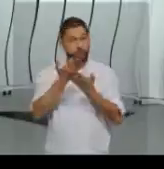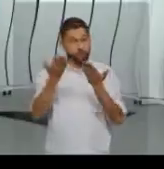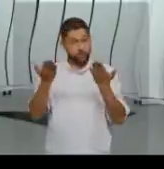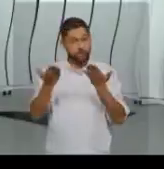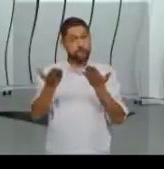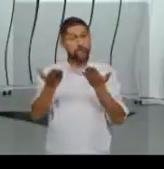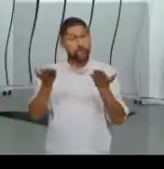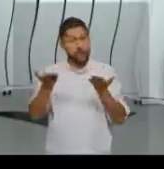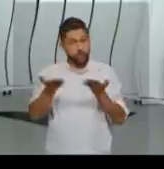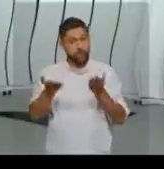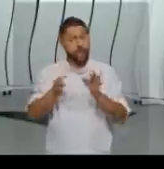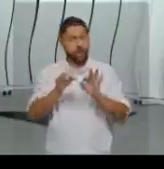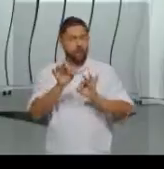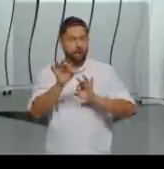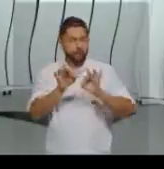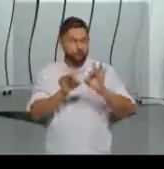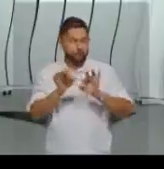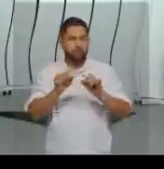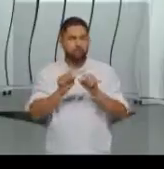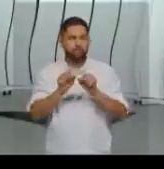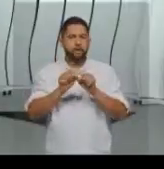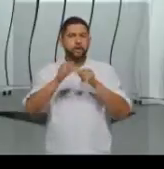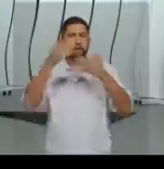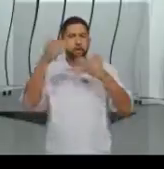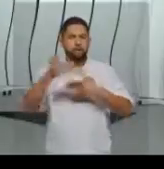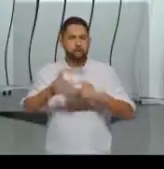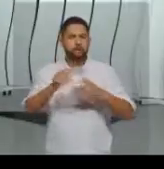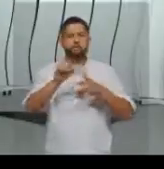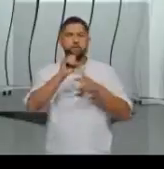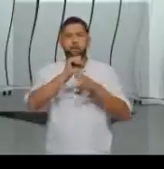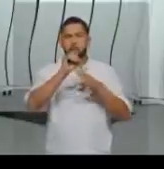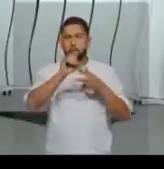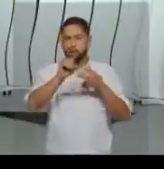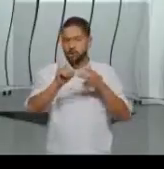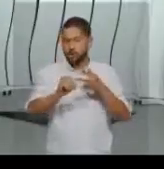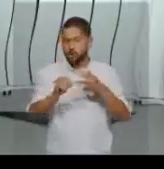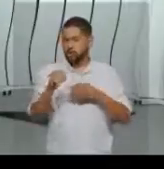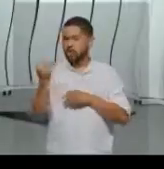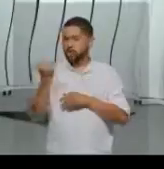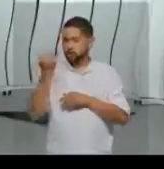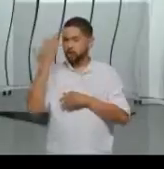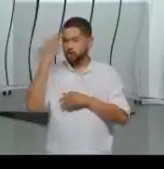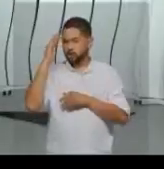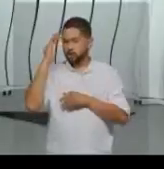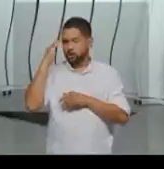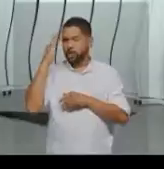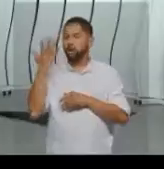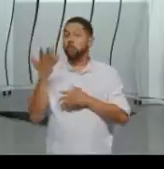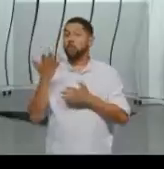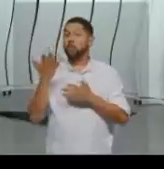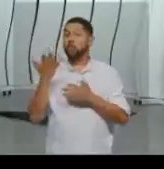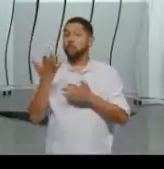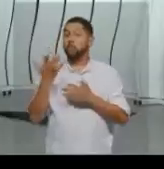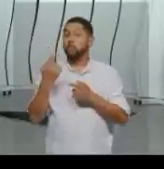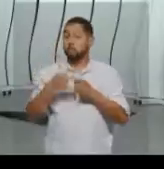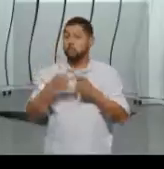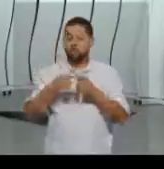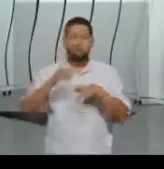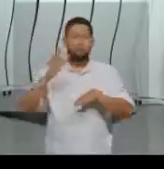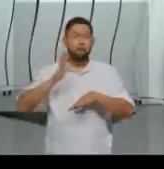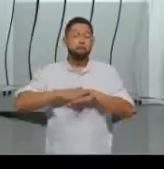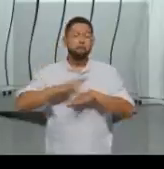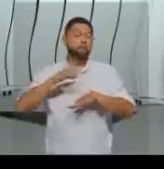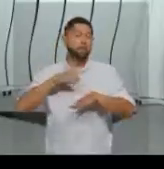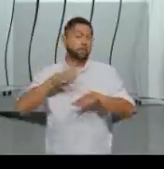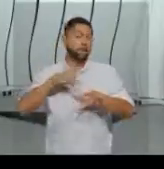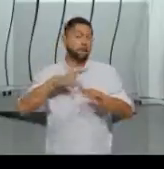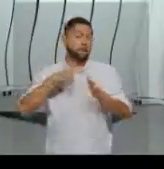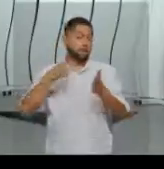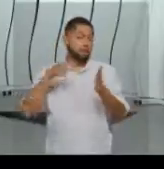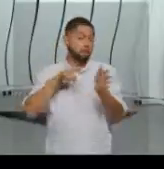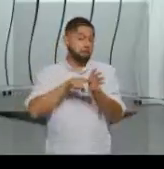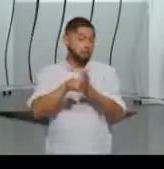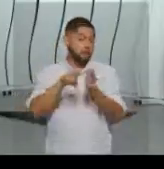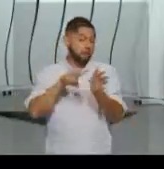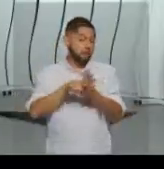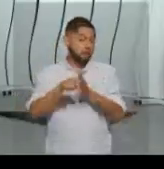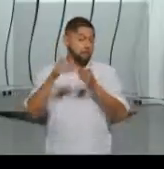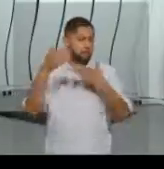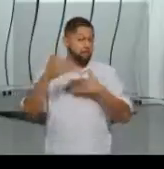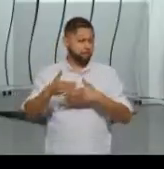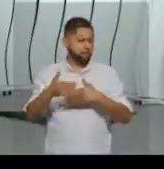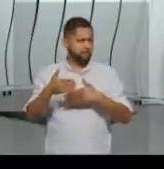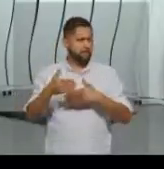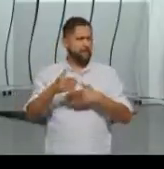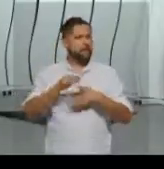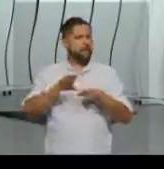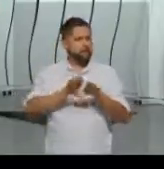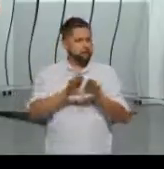Enem, é muito importante você entender esses fatores, porque é uma das questões que mais caem ali no Enem e também em demais